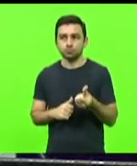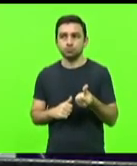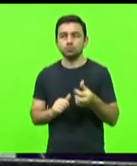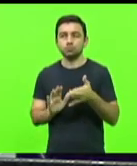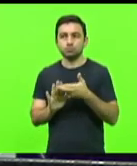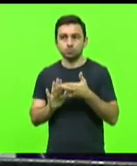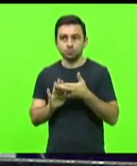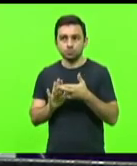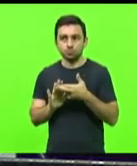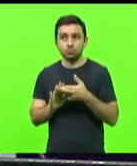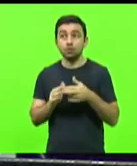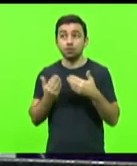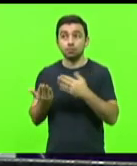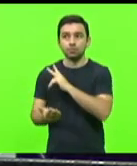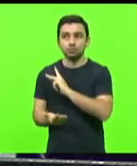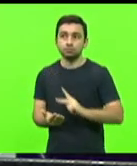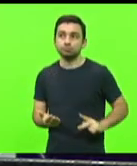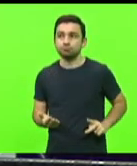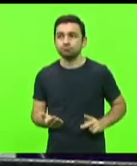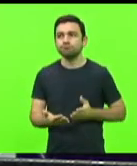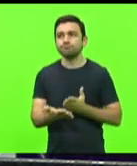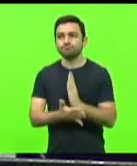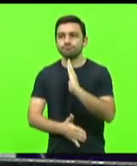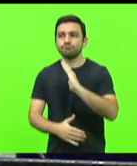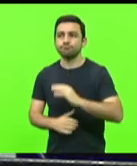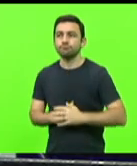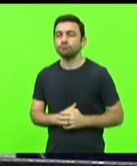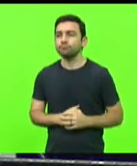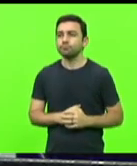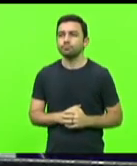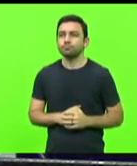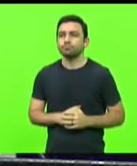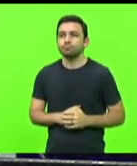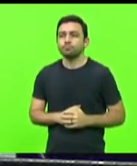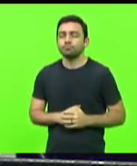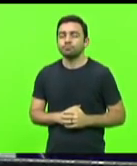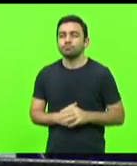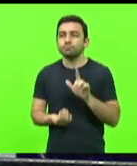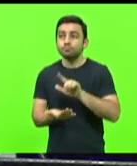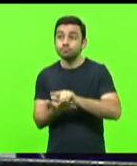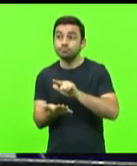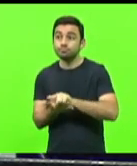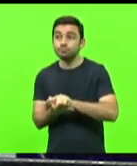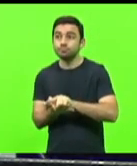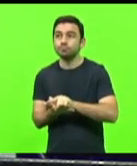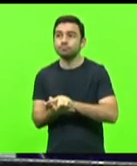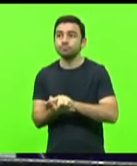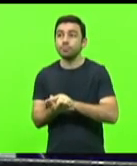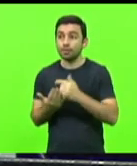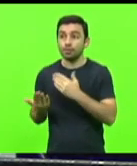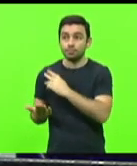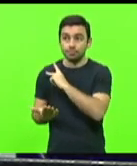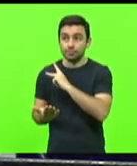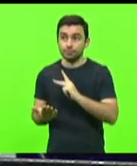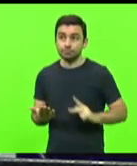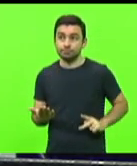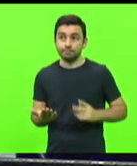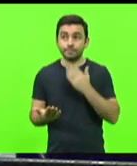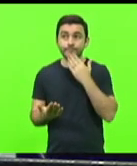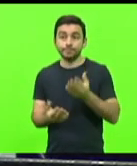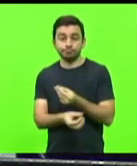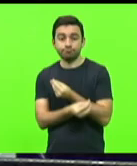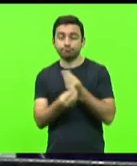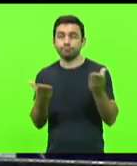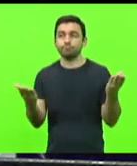o senhor presidente deu-a por aprovada. Expediente. O senhor presidente solicitou que se